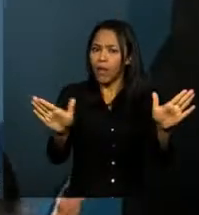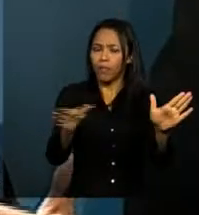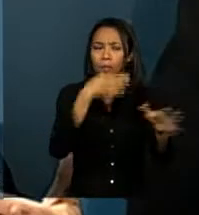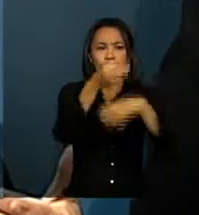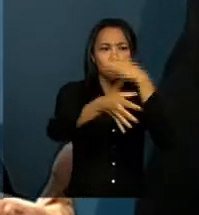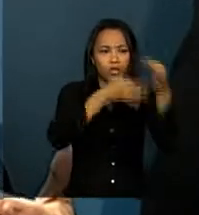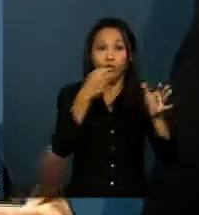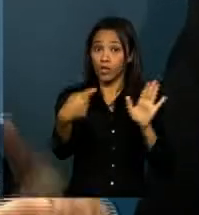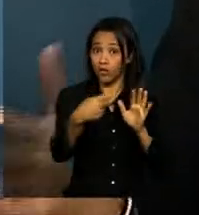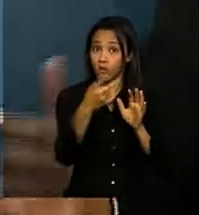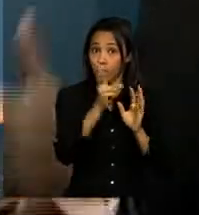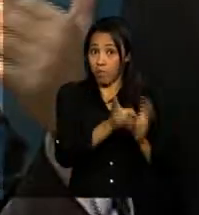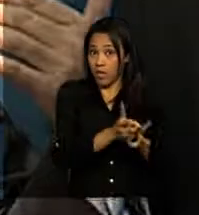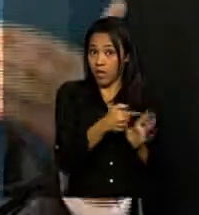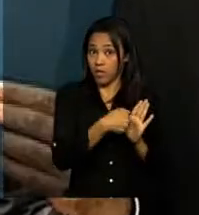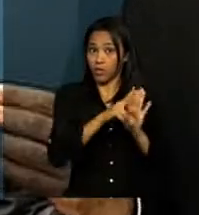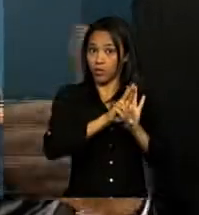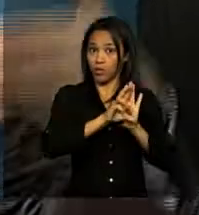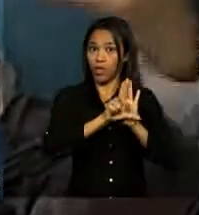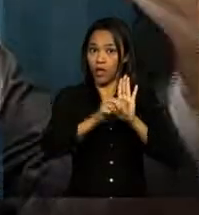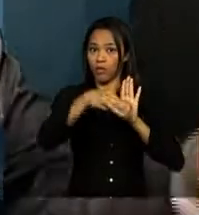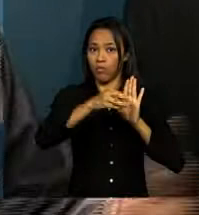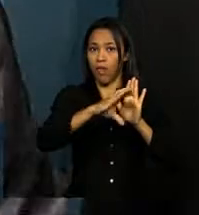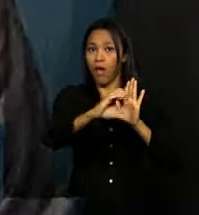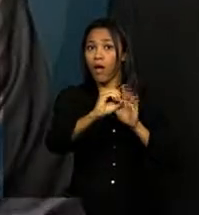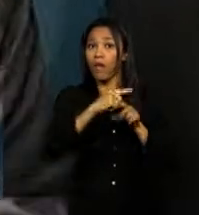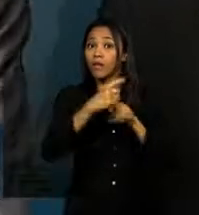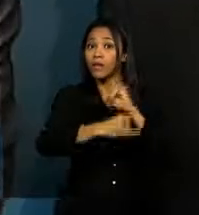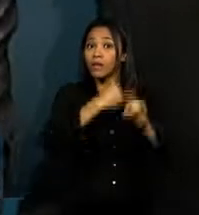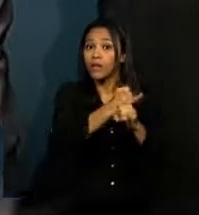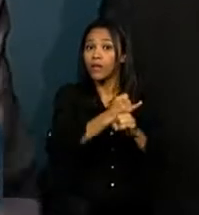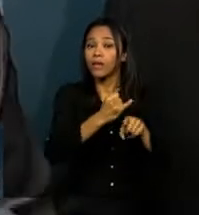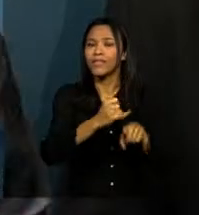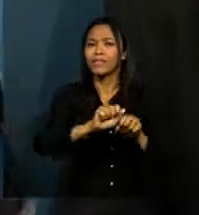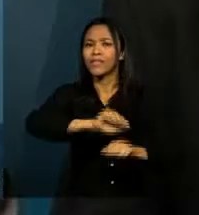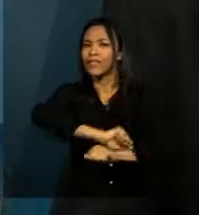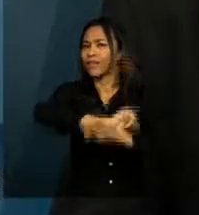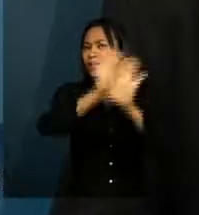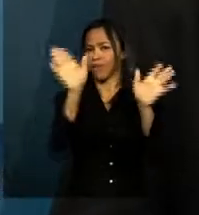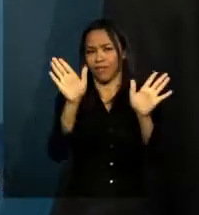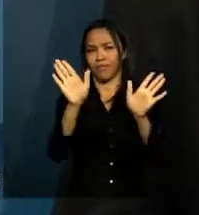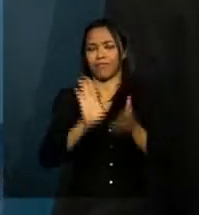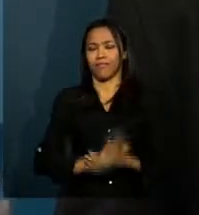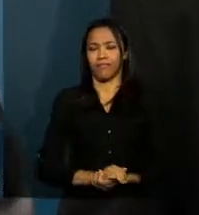teve o Marco Civil, você tem democracia quanto à forma com reflexo claro no conteúdo.